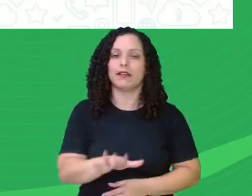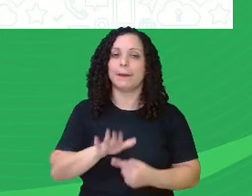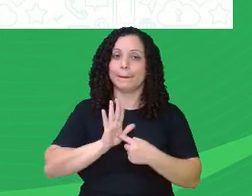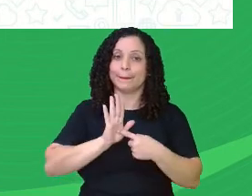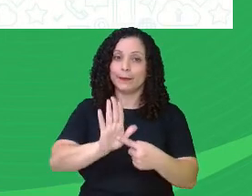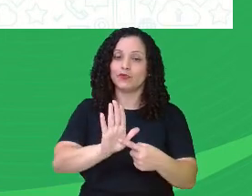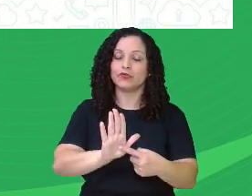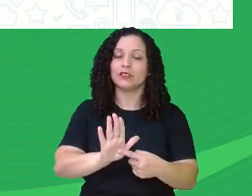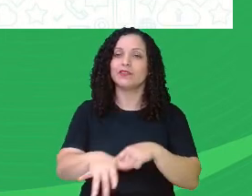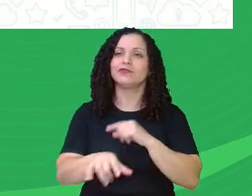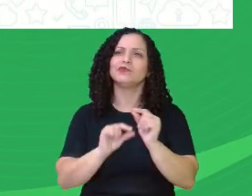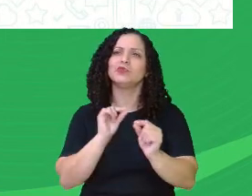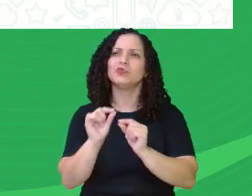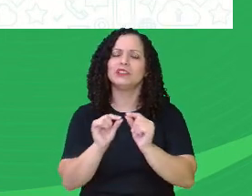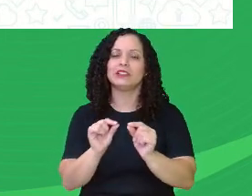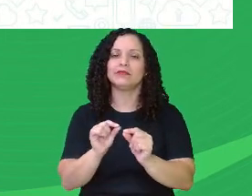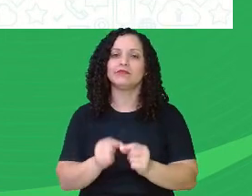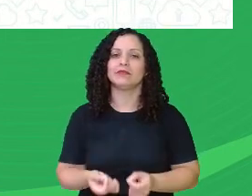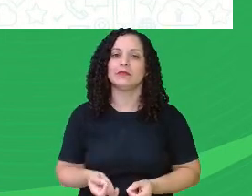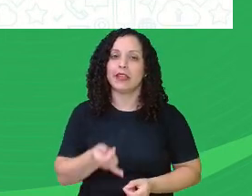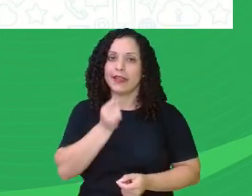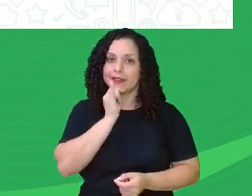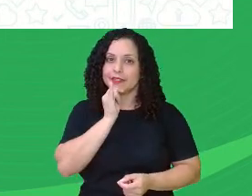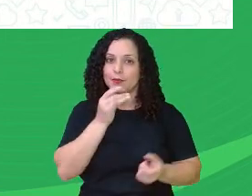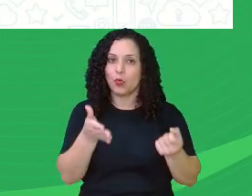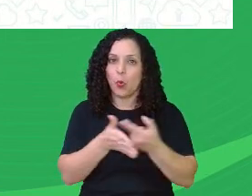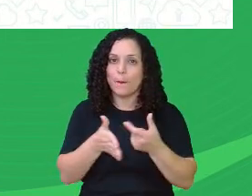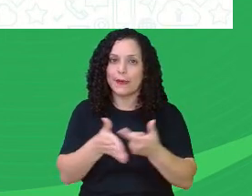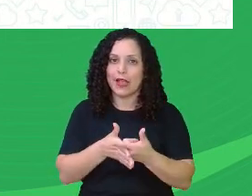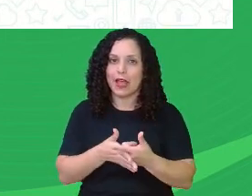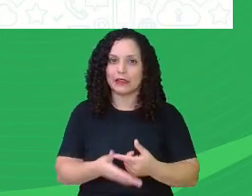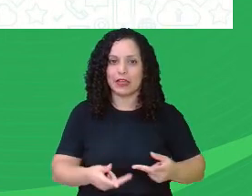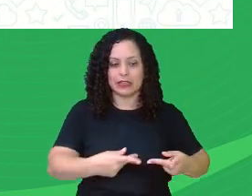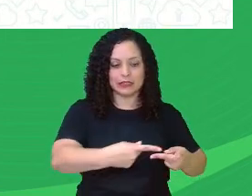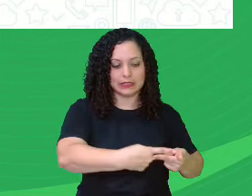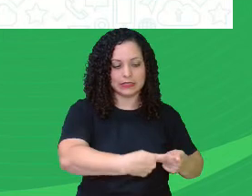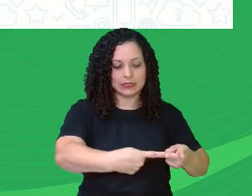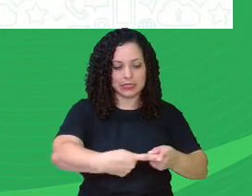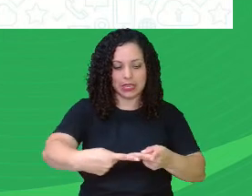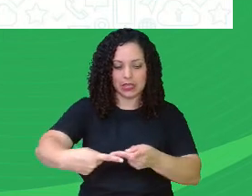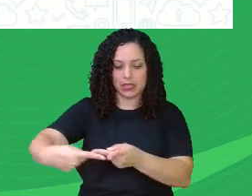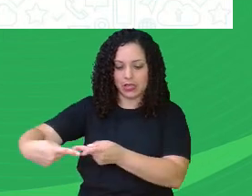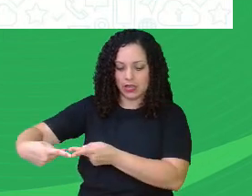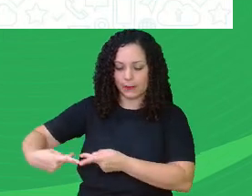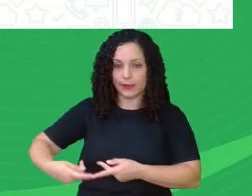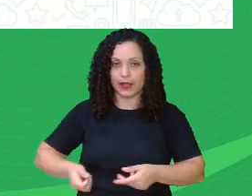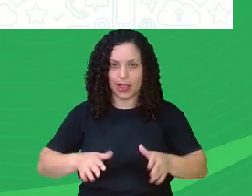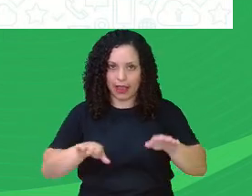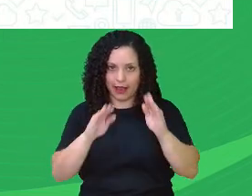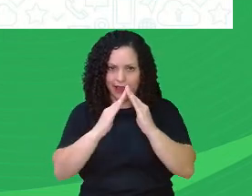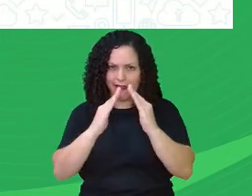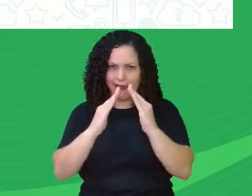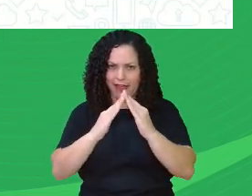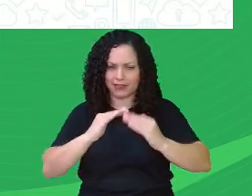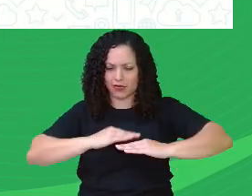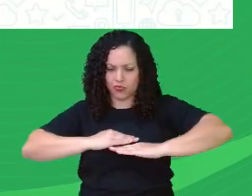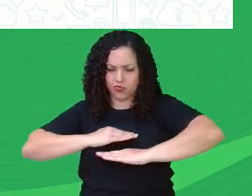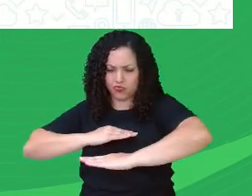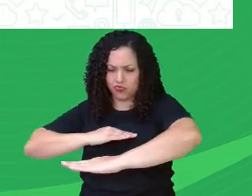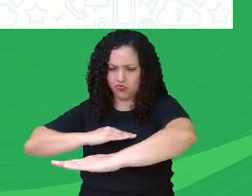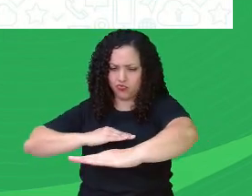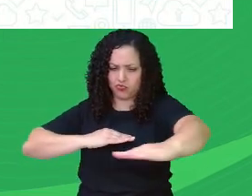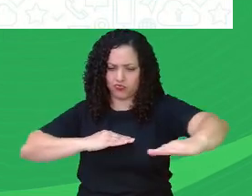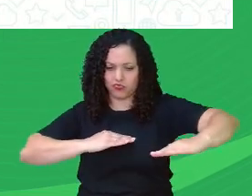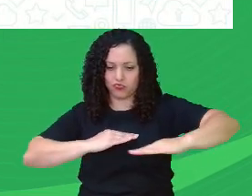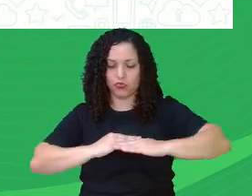gente, quando a gente vai fazer uma compra de cerâmica para colocar numa casa. Aí você vai comprar de caixa, né? E aí vai dizendo lá, tantos